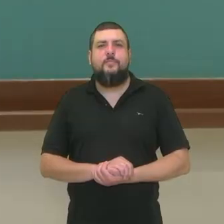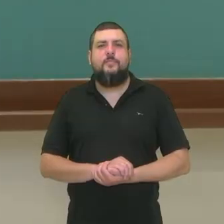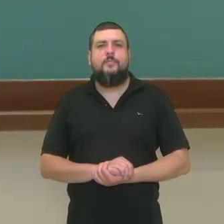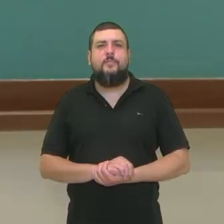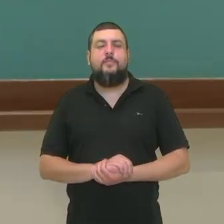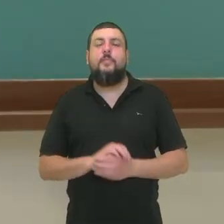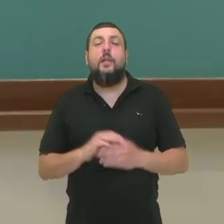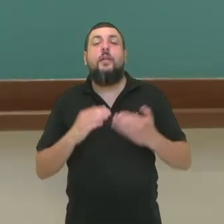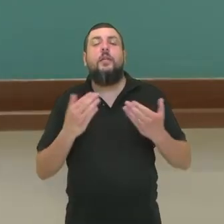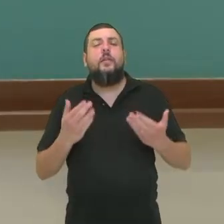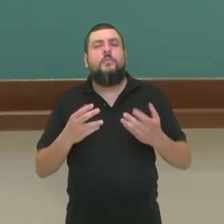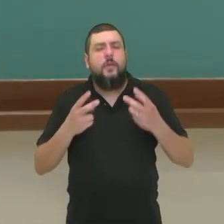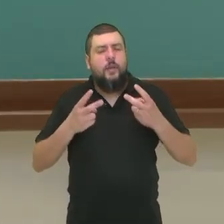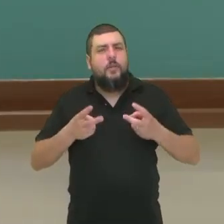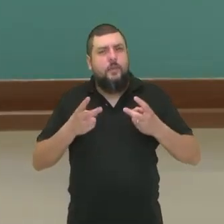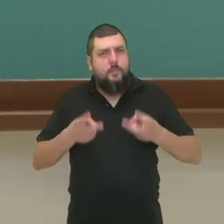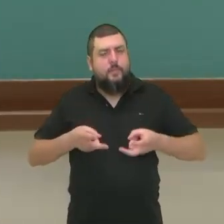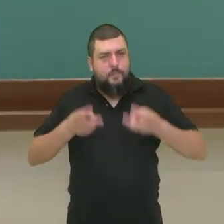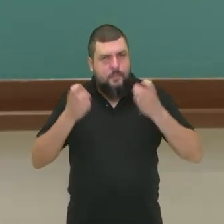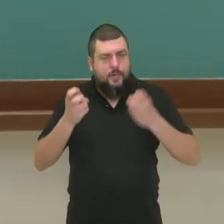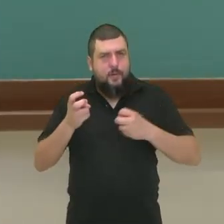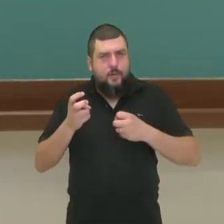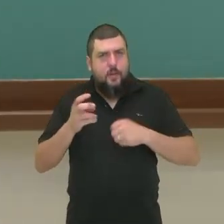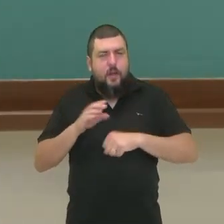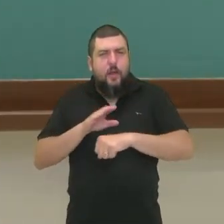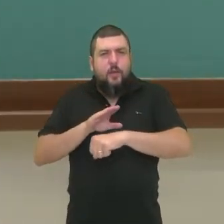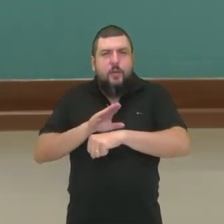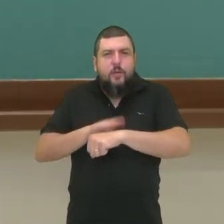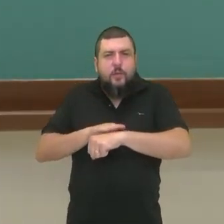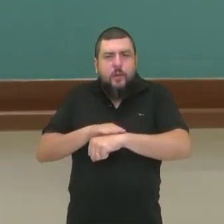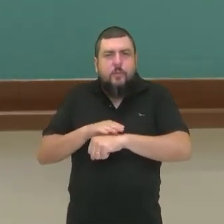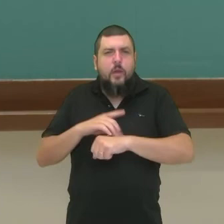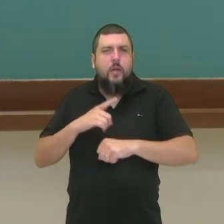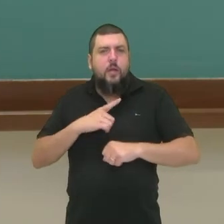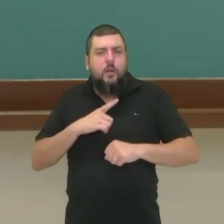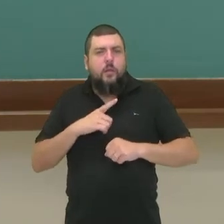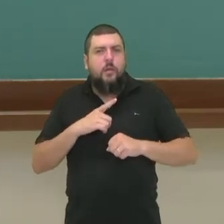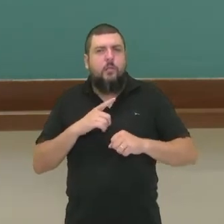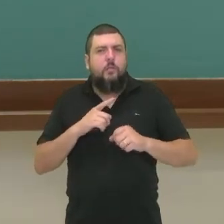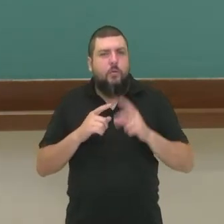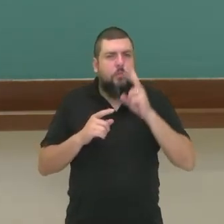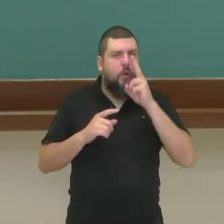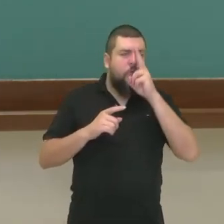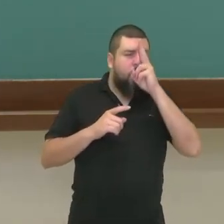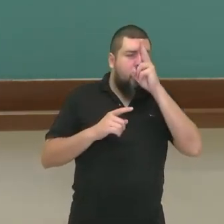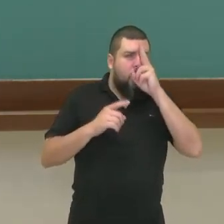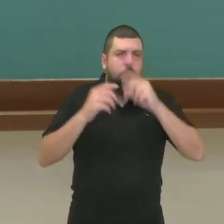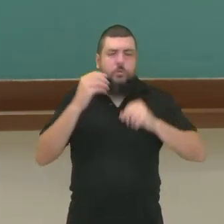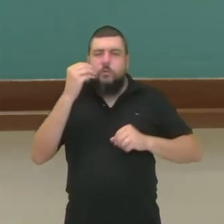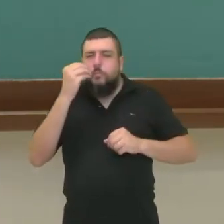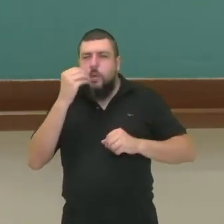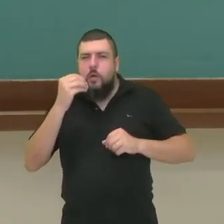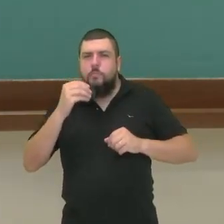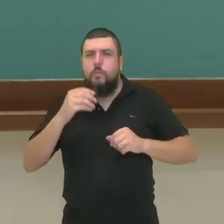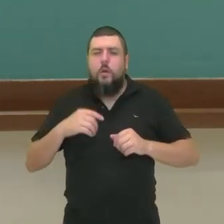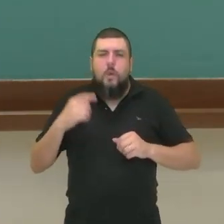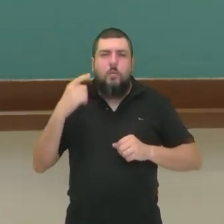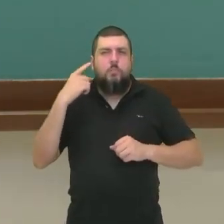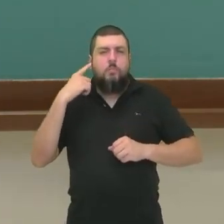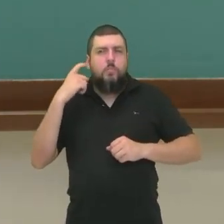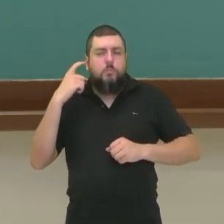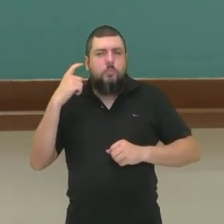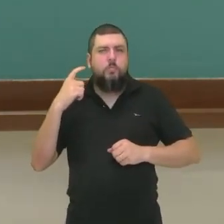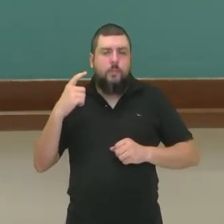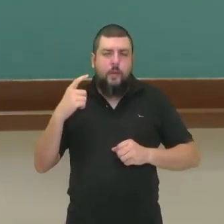Então, conseguiram perceber ali, né, o tempo ali, então tinha partes mais fortes, mais fracas, né, e a questão da música ali, ciranda